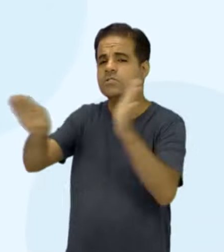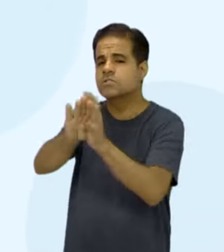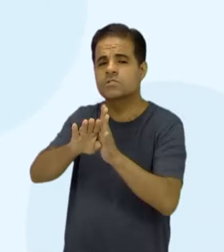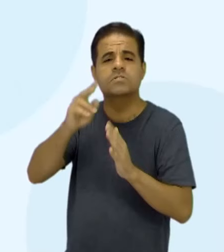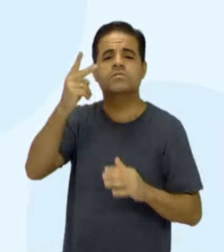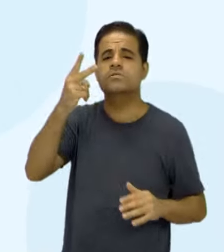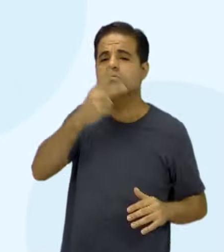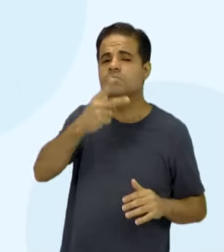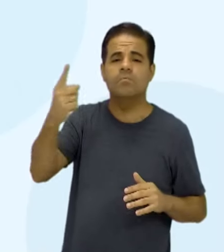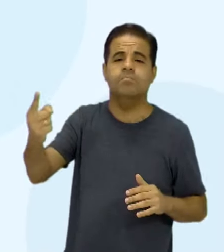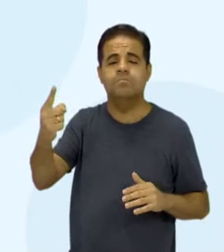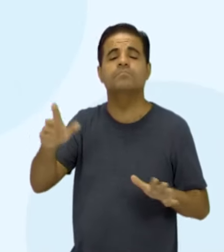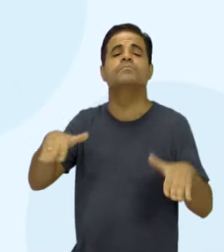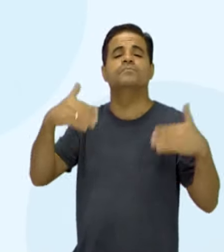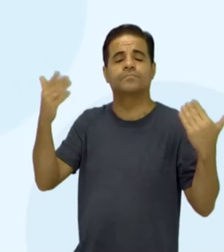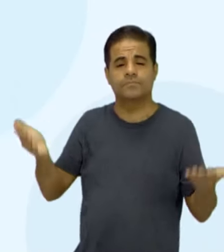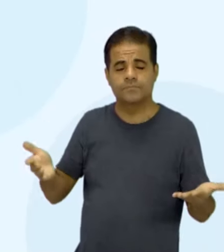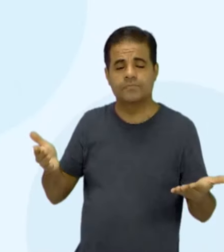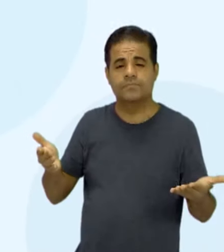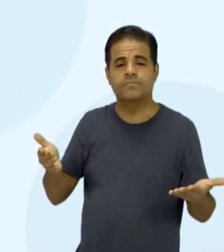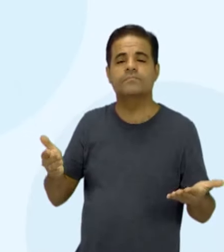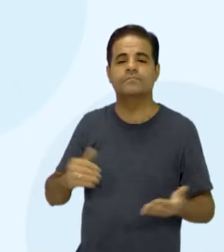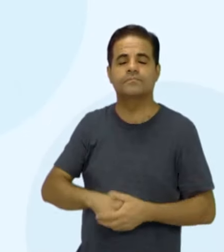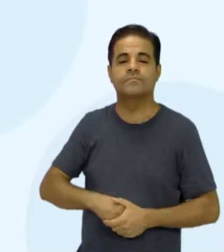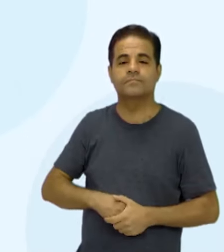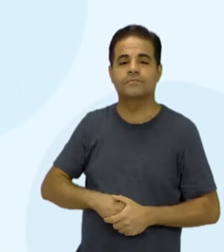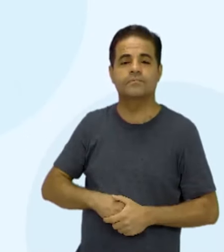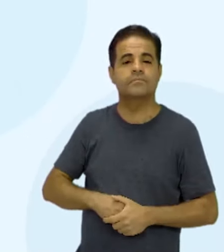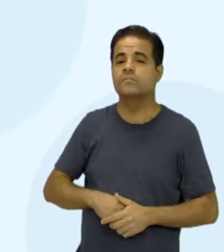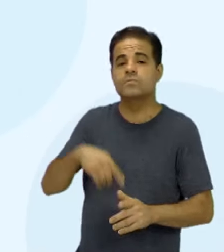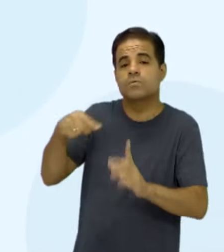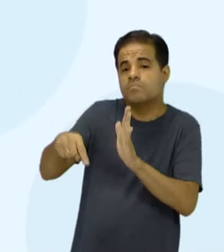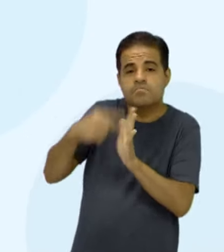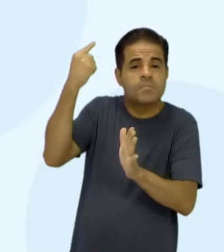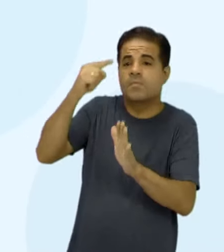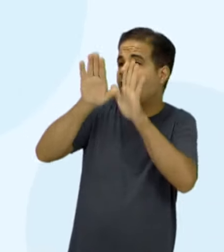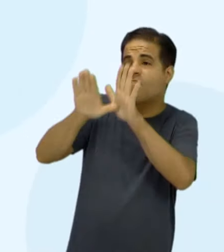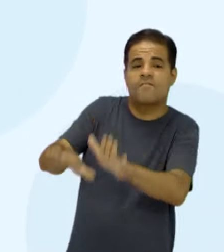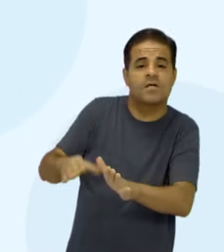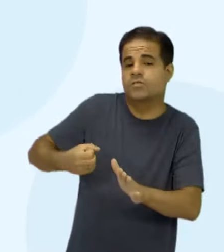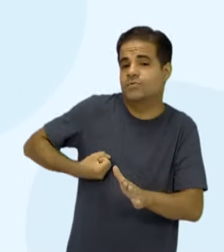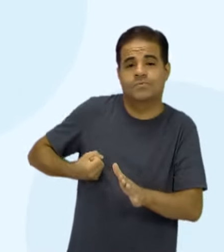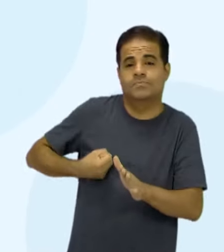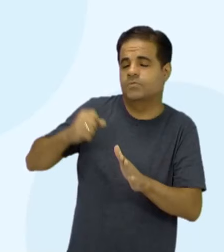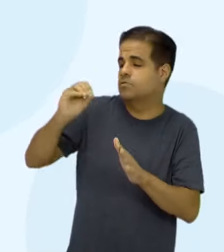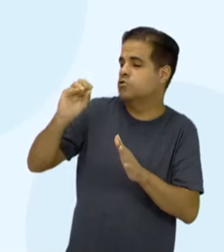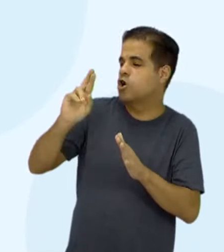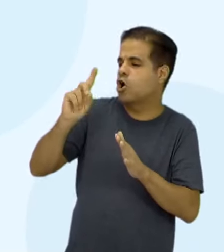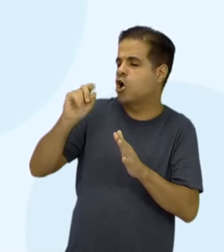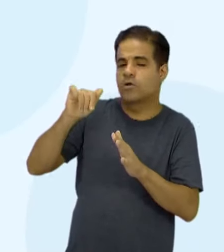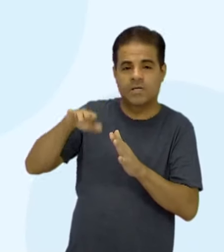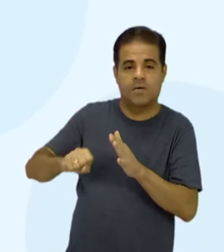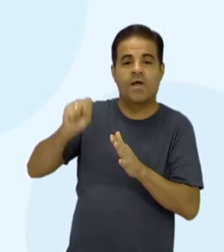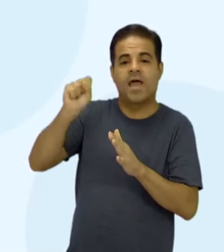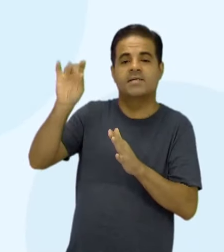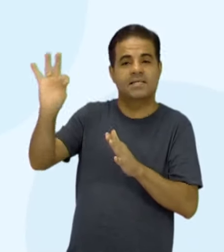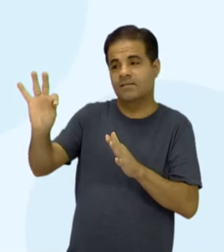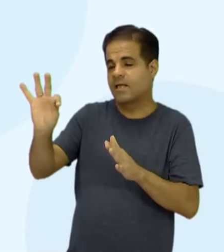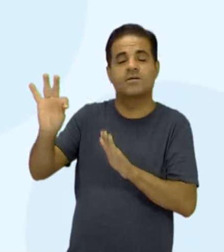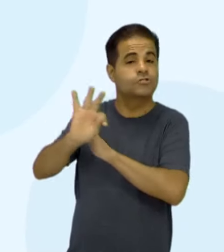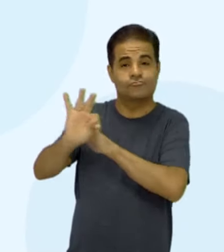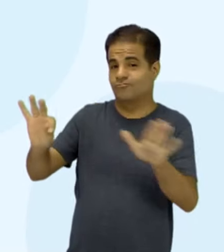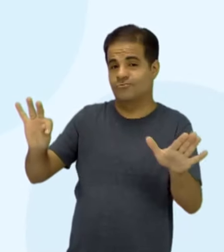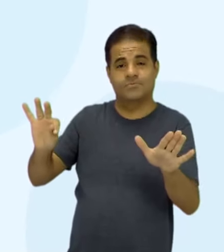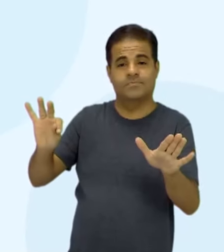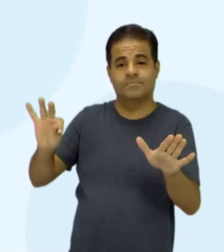chegar no 21º eu falo twenty mas só o primeiro que fica em número ordinal com ST aqui ó